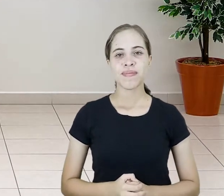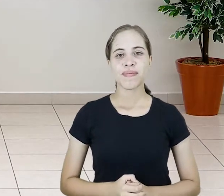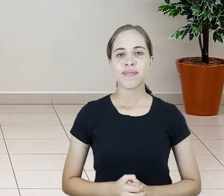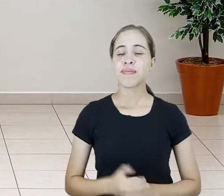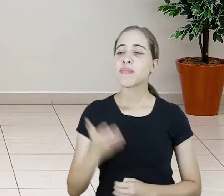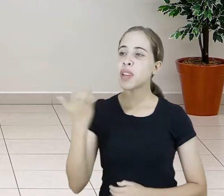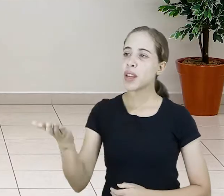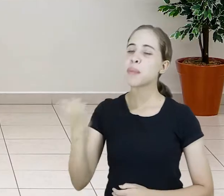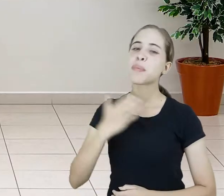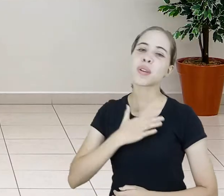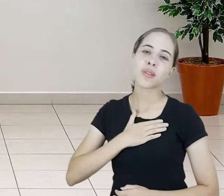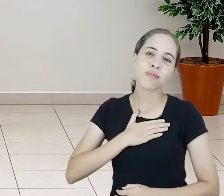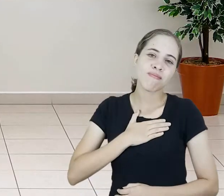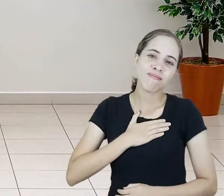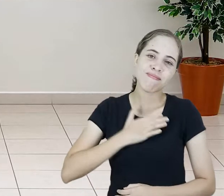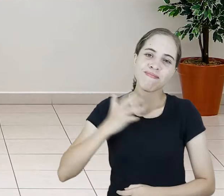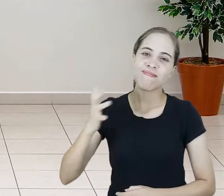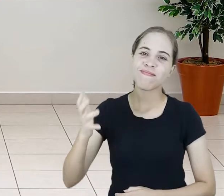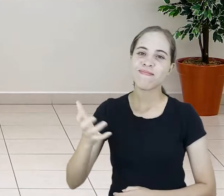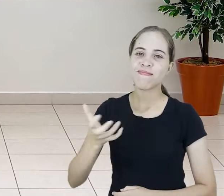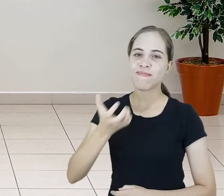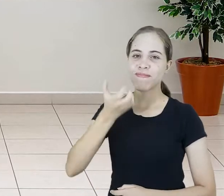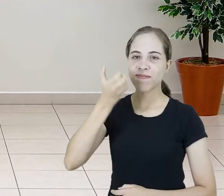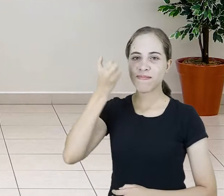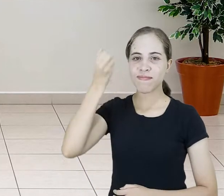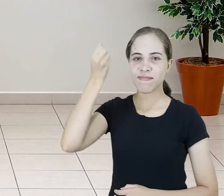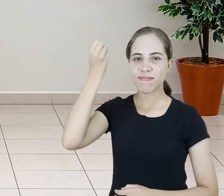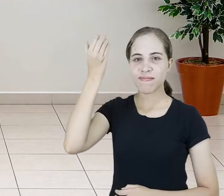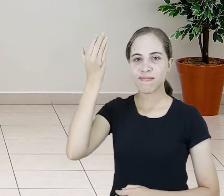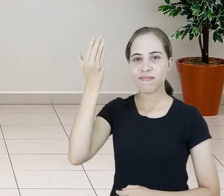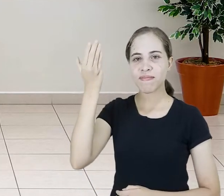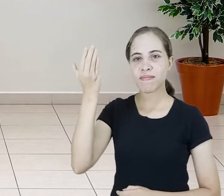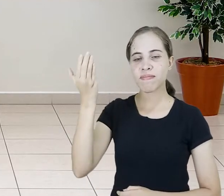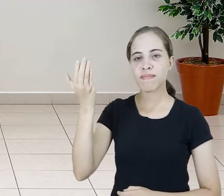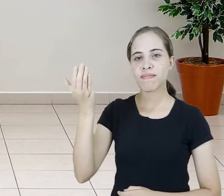e é meu Salvador.